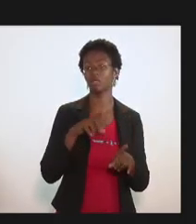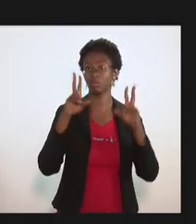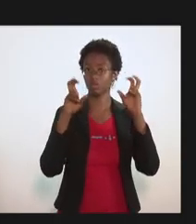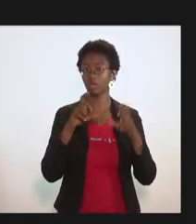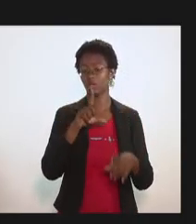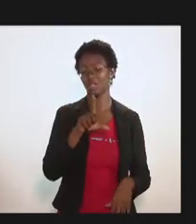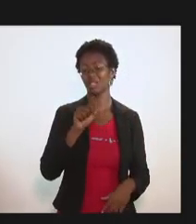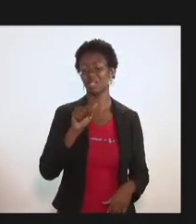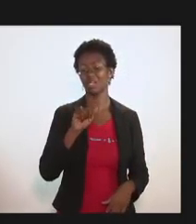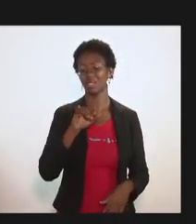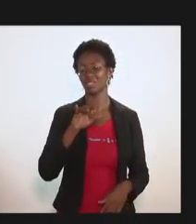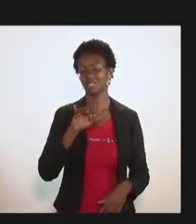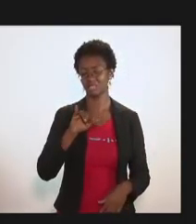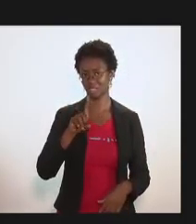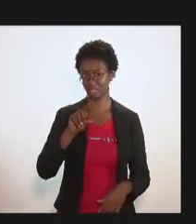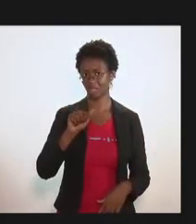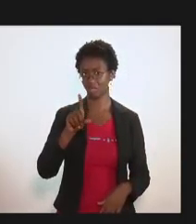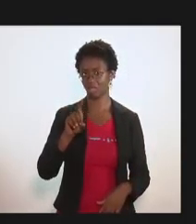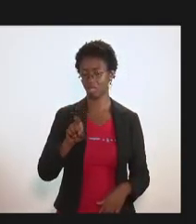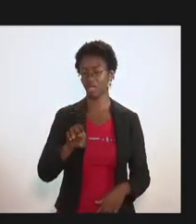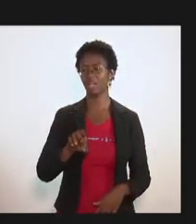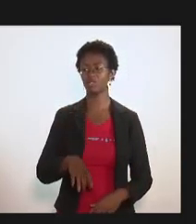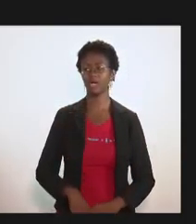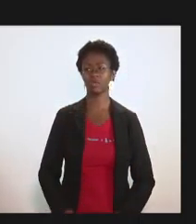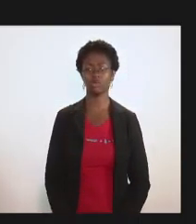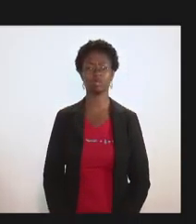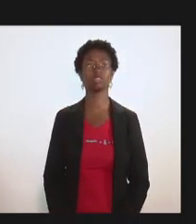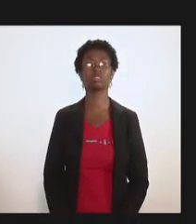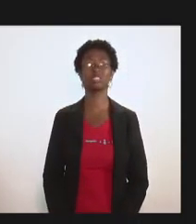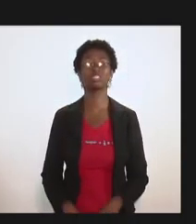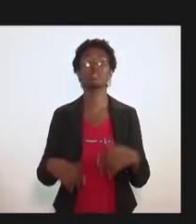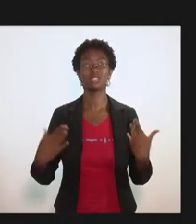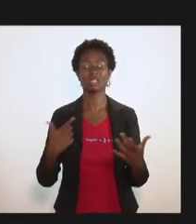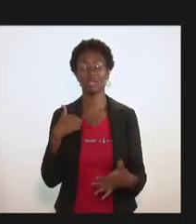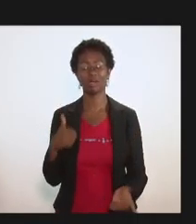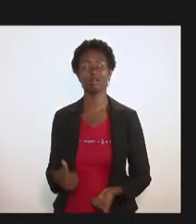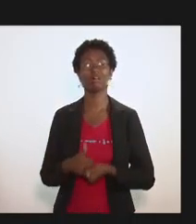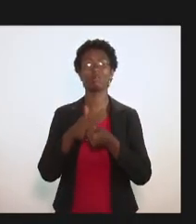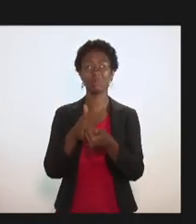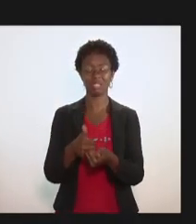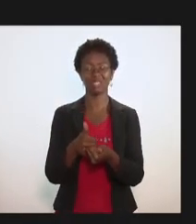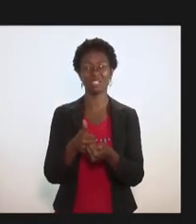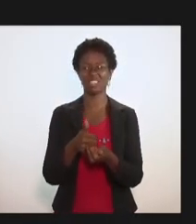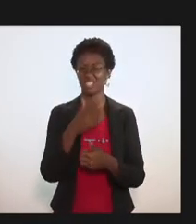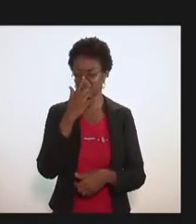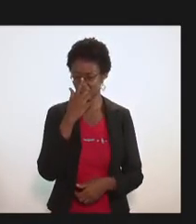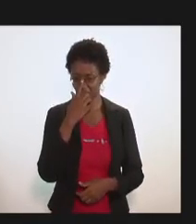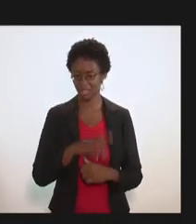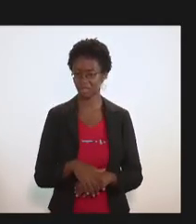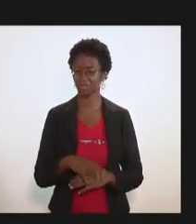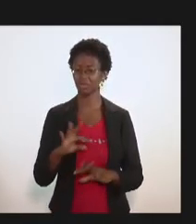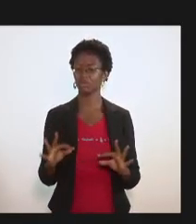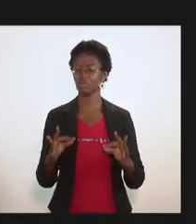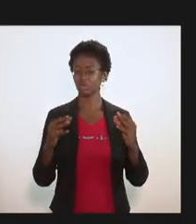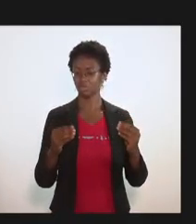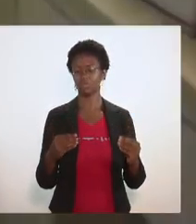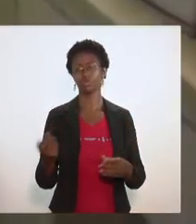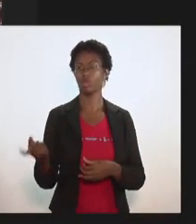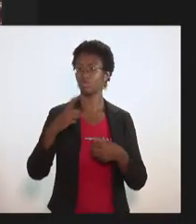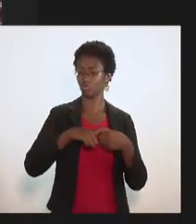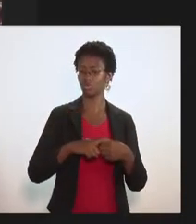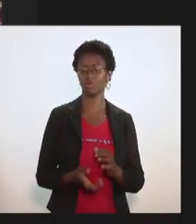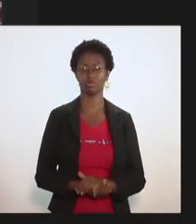do acordo proposto pelo deputado Mink, eu ia refazer o meu voto acompanhando o deputado Márcio Pacheco. E a questão